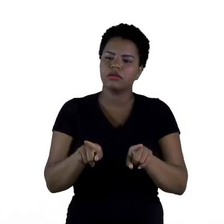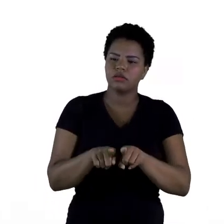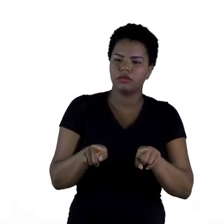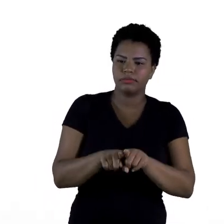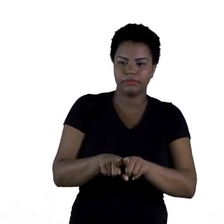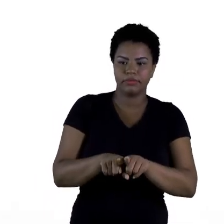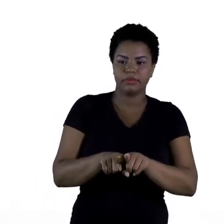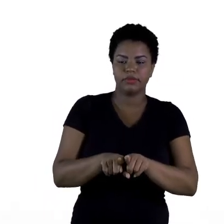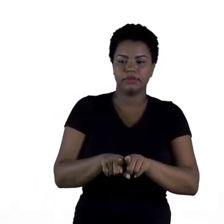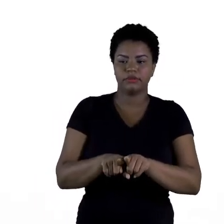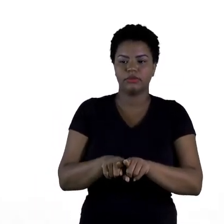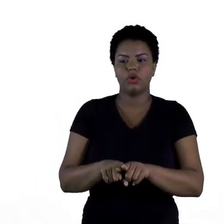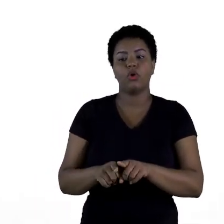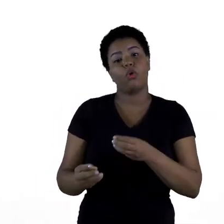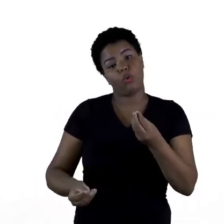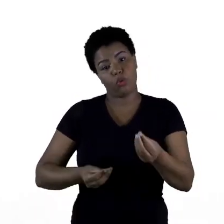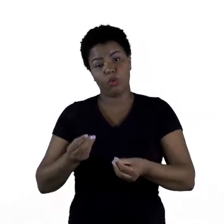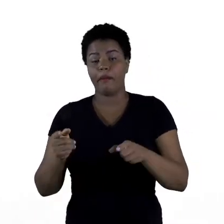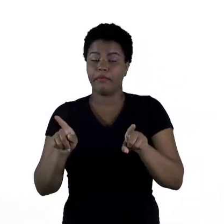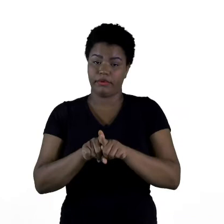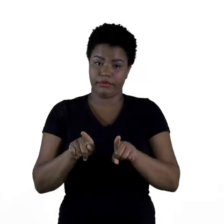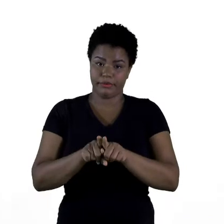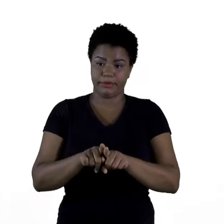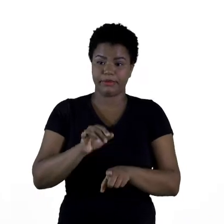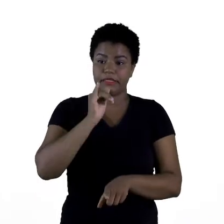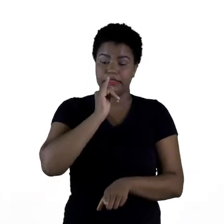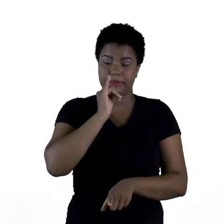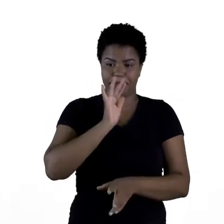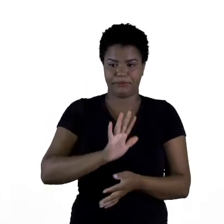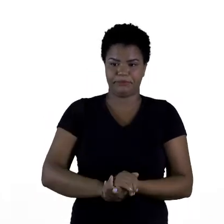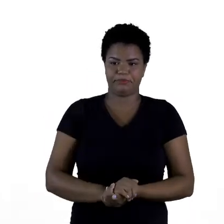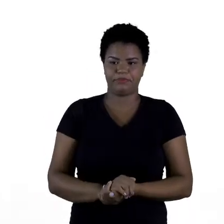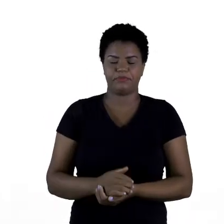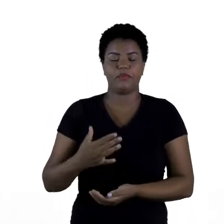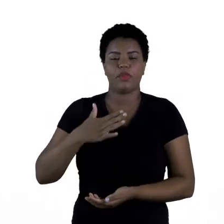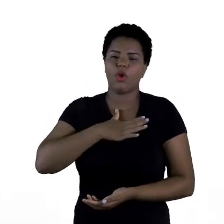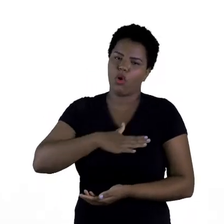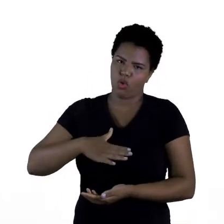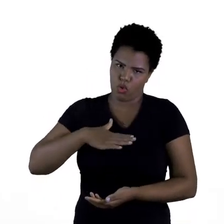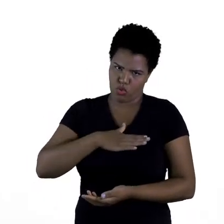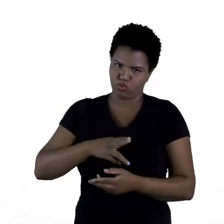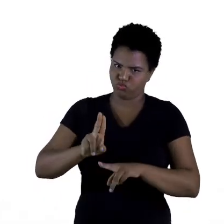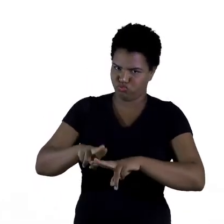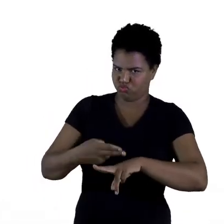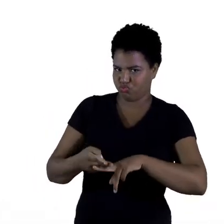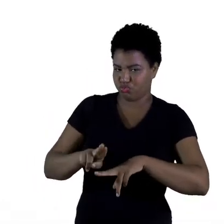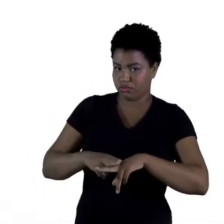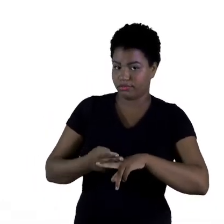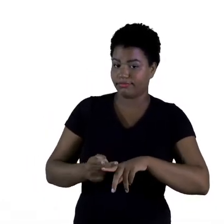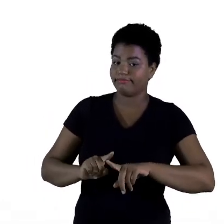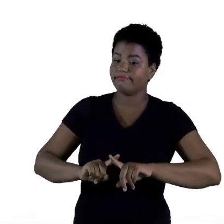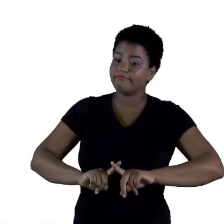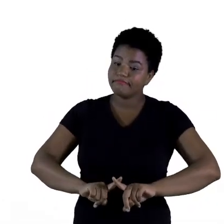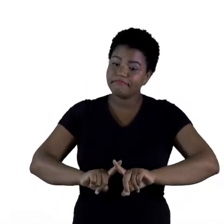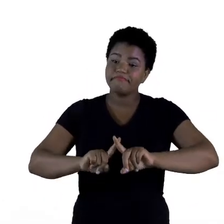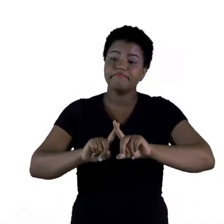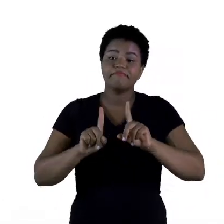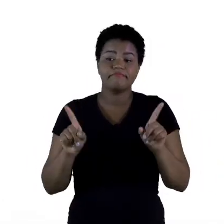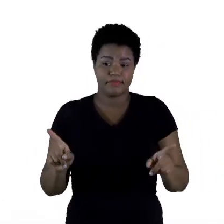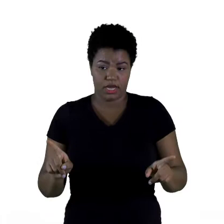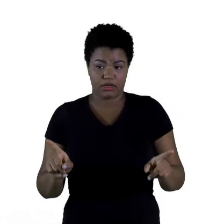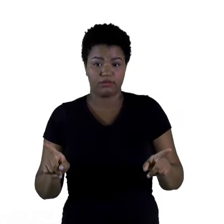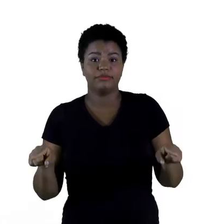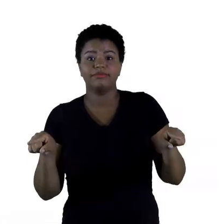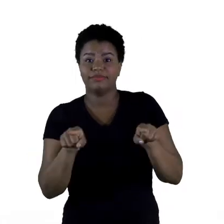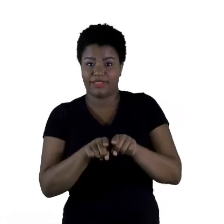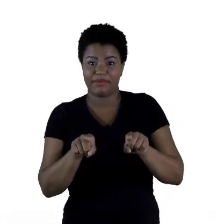como também. Olha um exemplo. Gosto de chocolate, mas